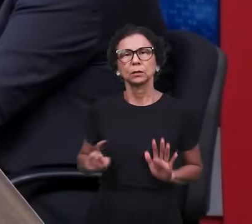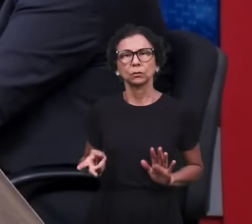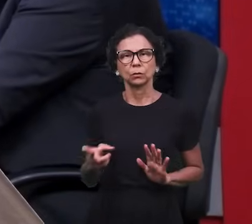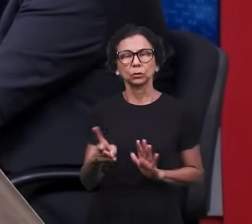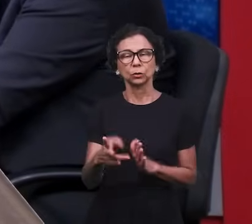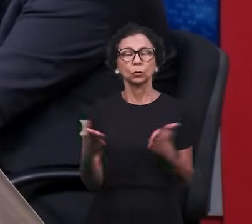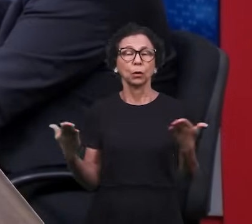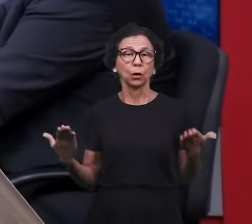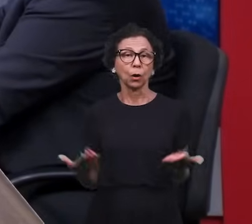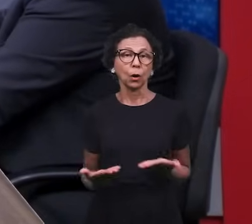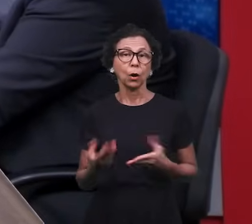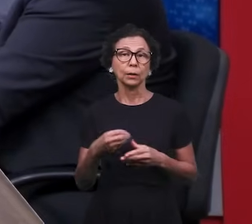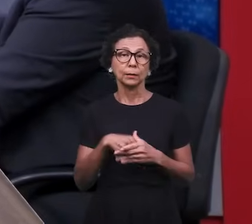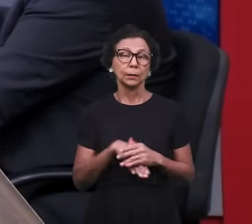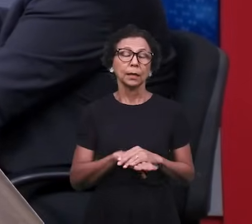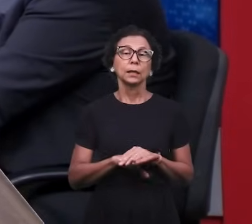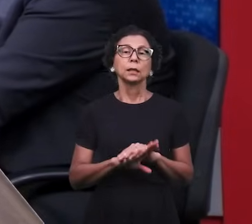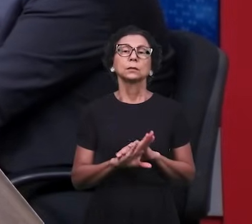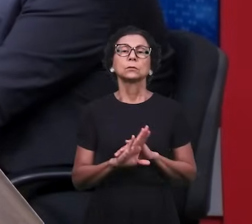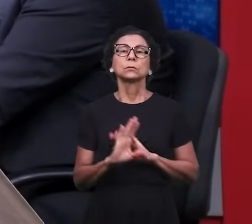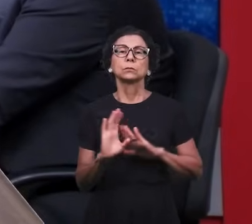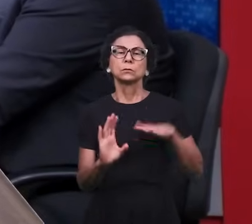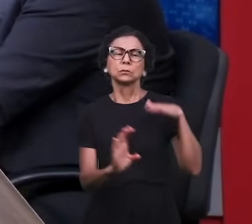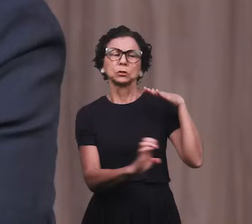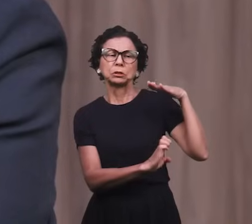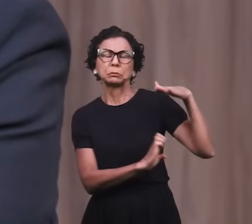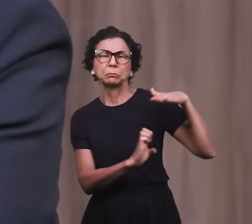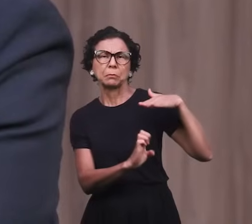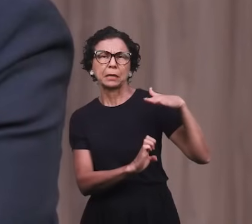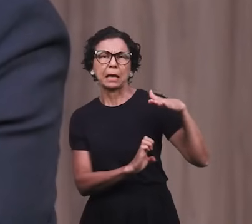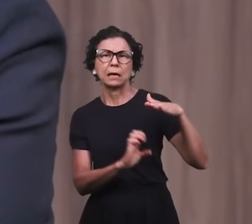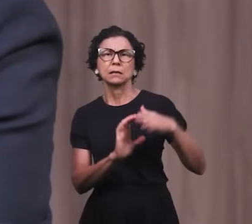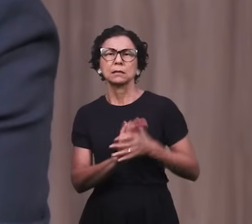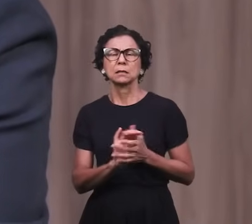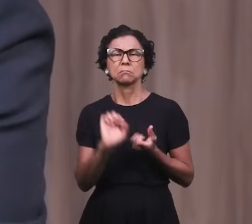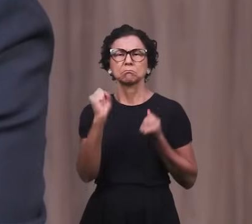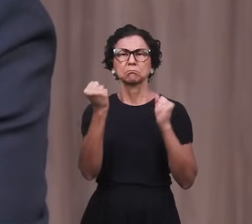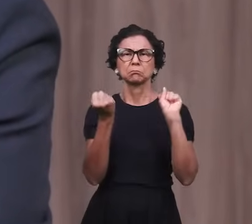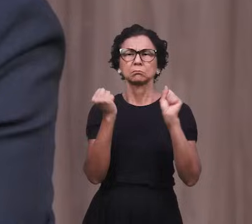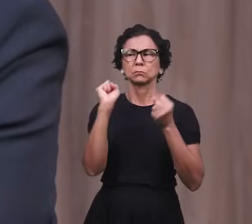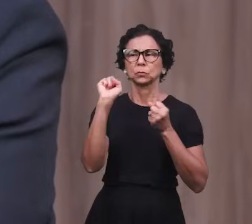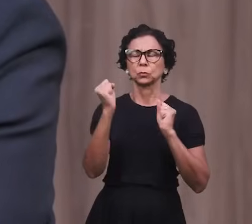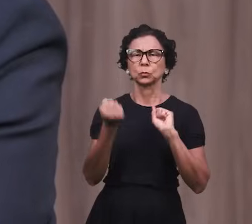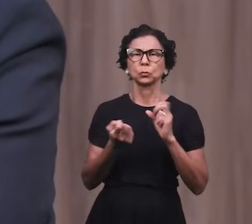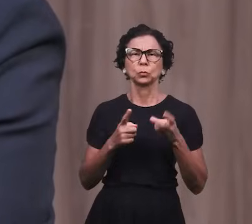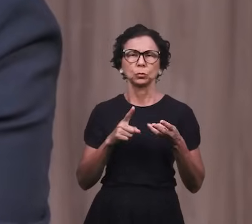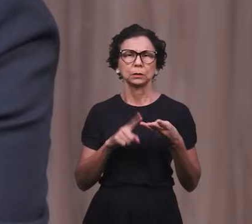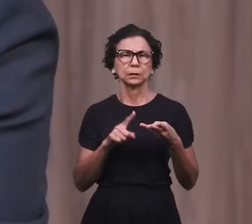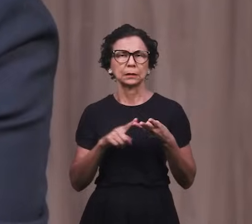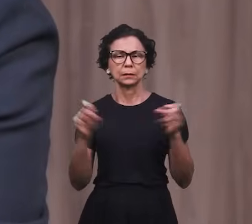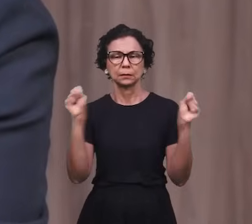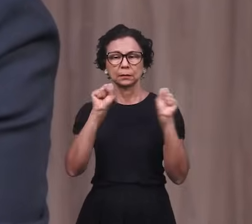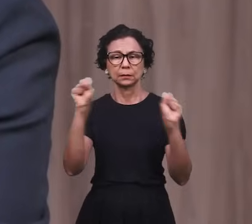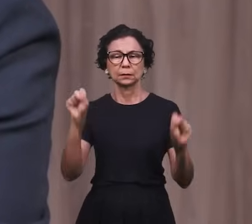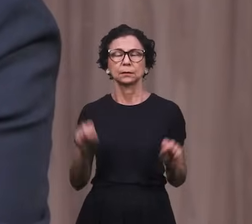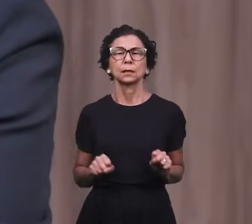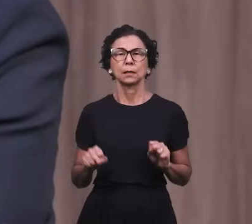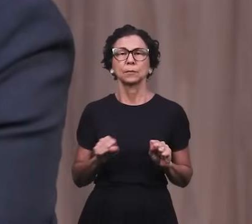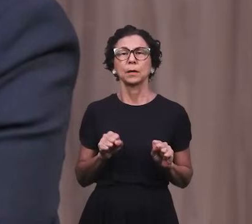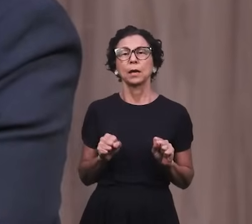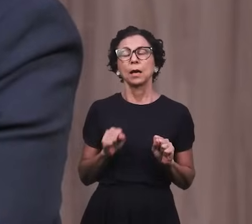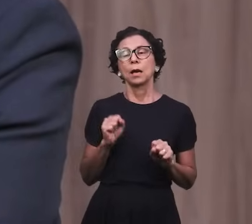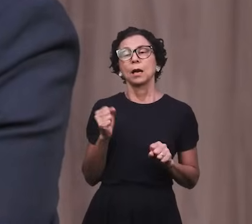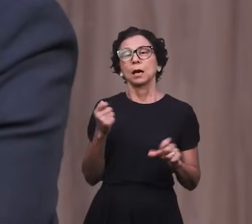não só dentro das indústrias de suporte à decisão, empresas, né, sistemas administrativos,